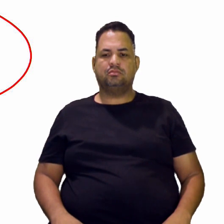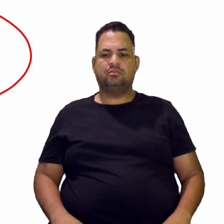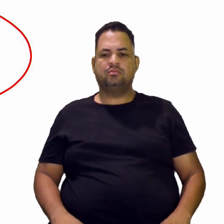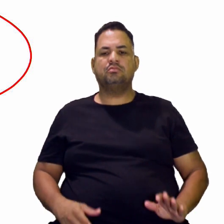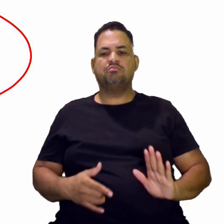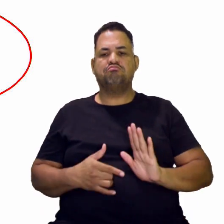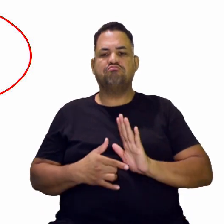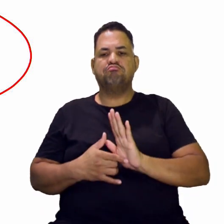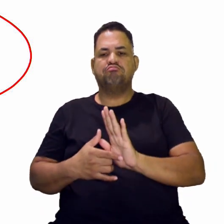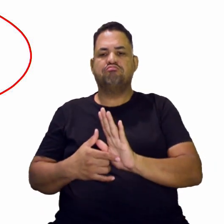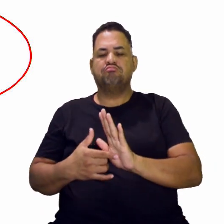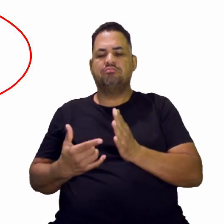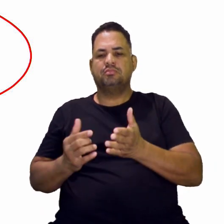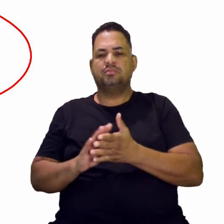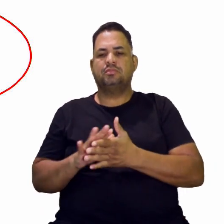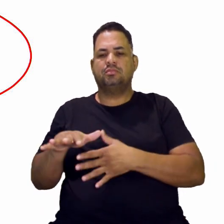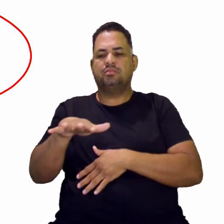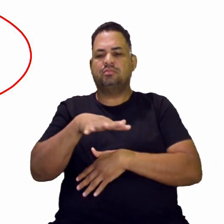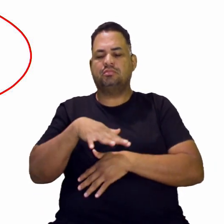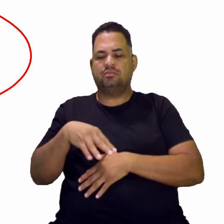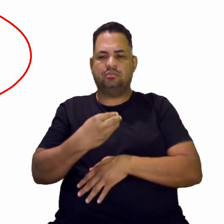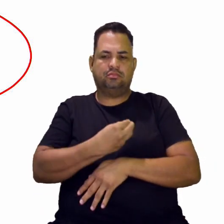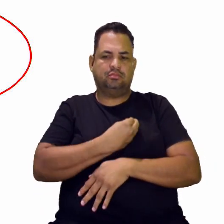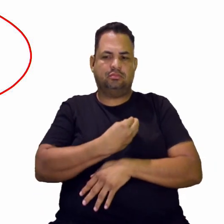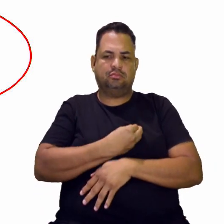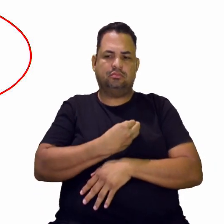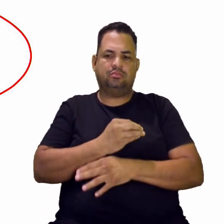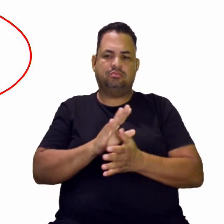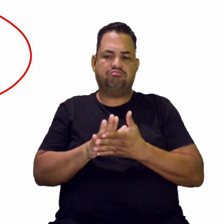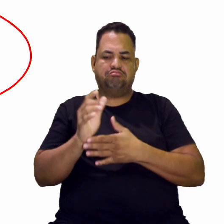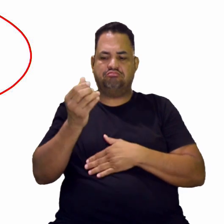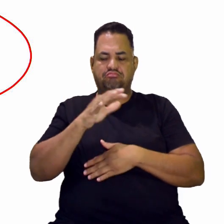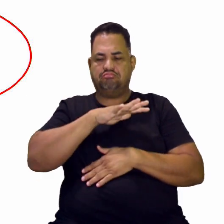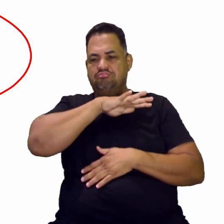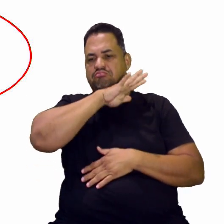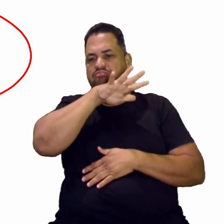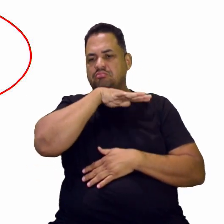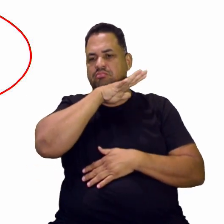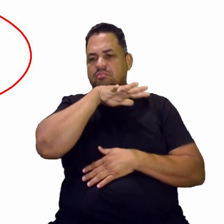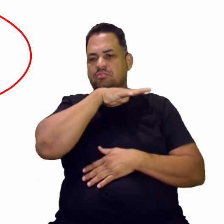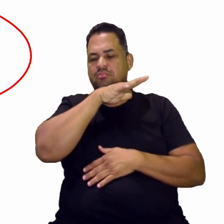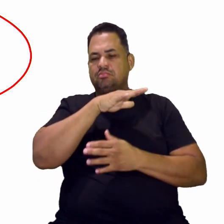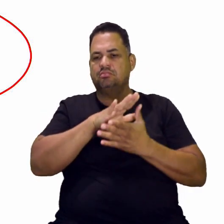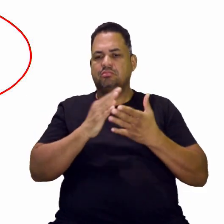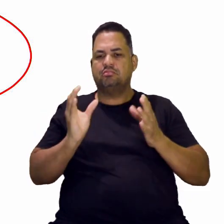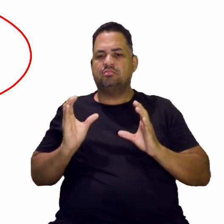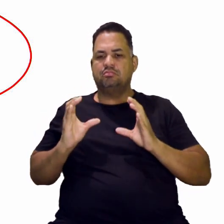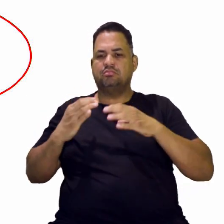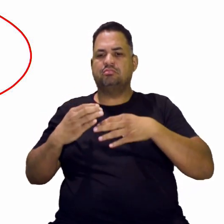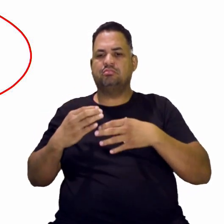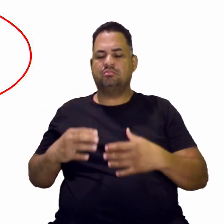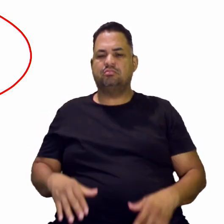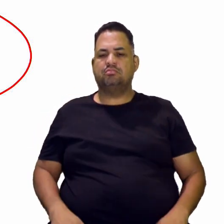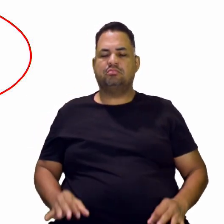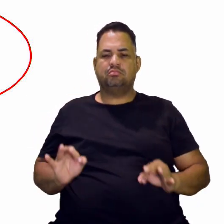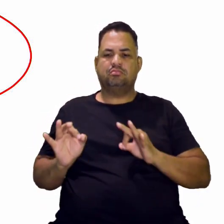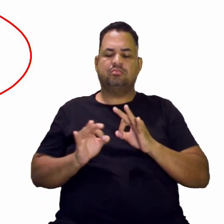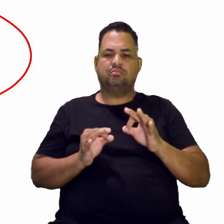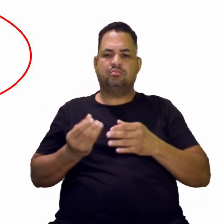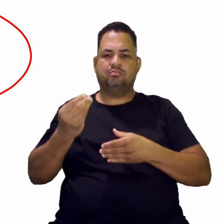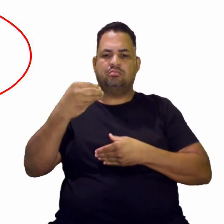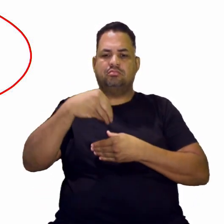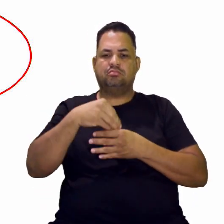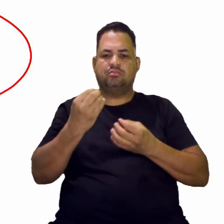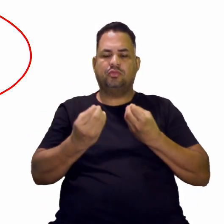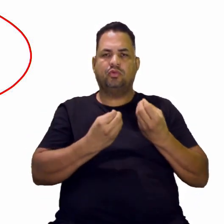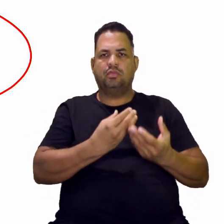oferecidas pelo ambiente para a sobrevivência de um determinado animal. Ou seja, esse conjunto de características vai fazer parte do